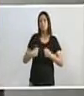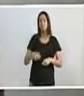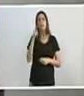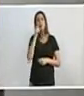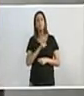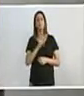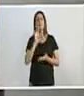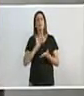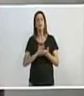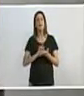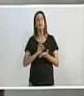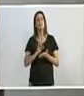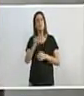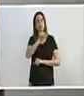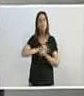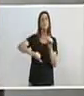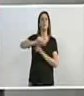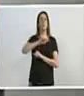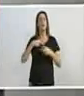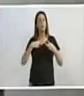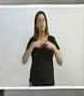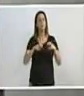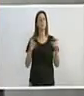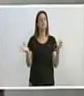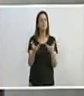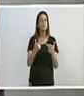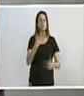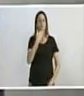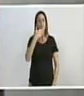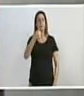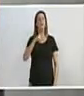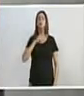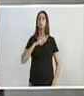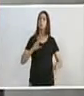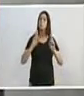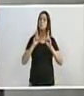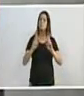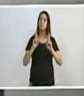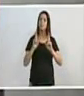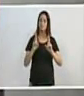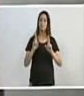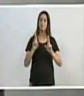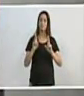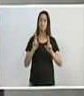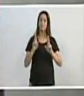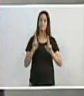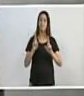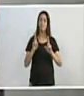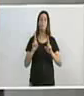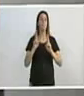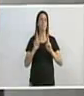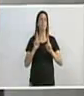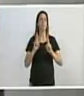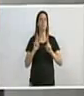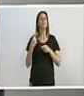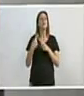transporte coletivo, e eu colho essa esperança não só a título individual, mas também